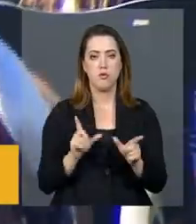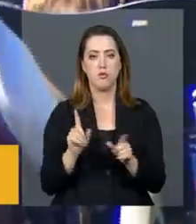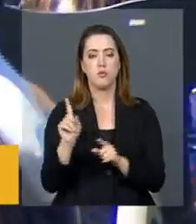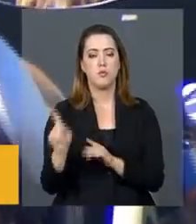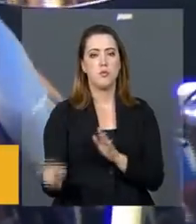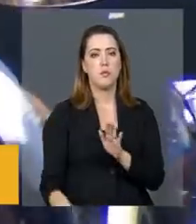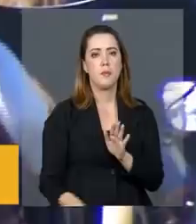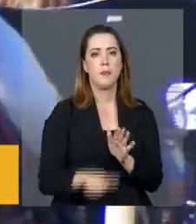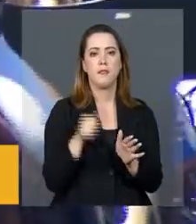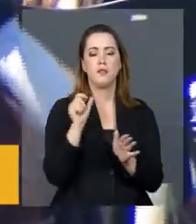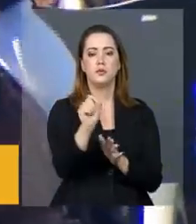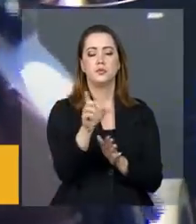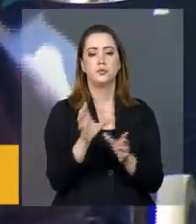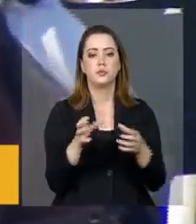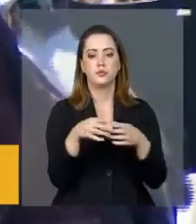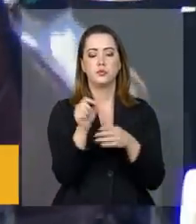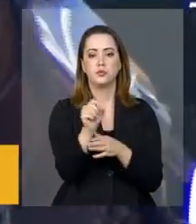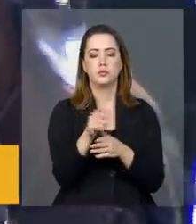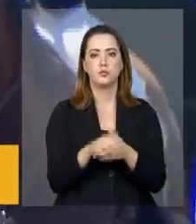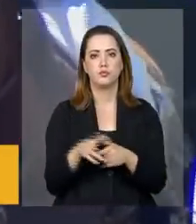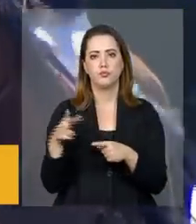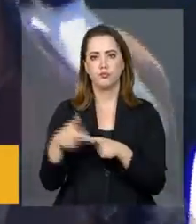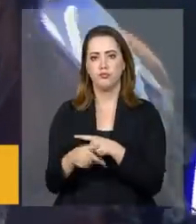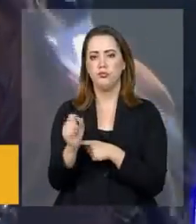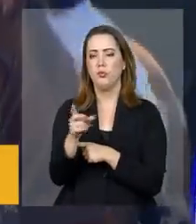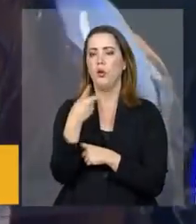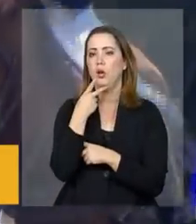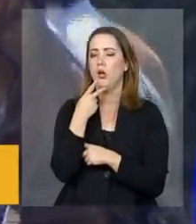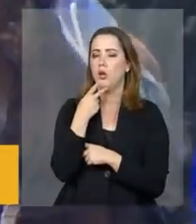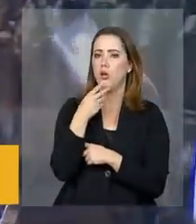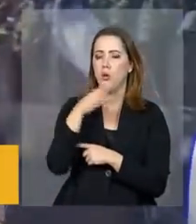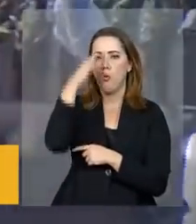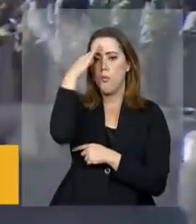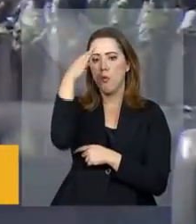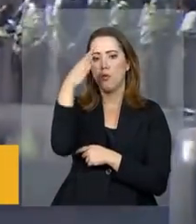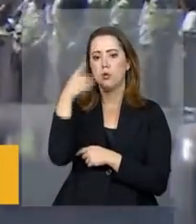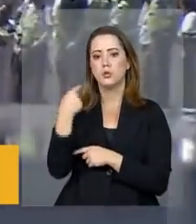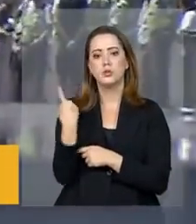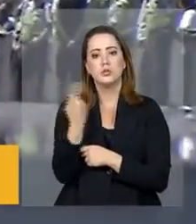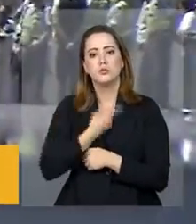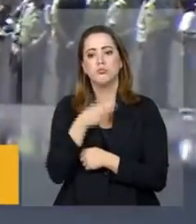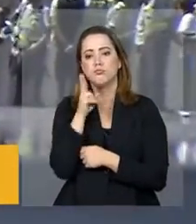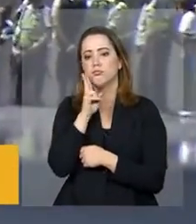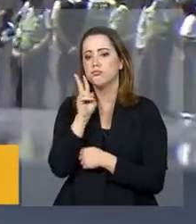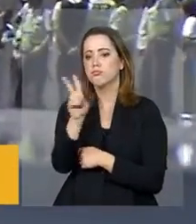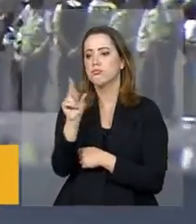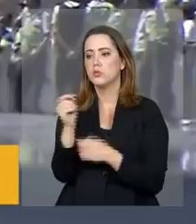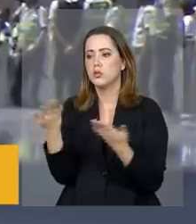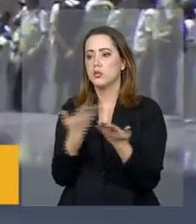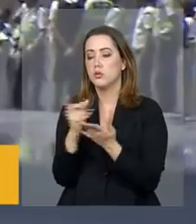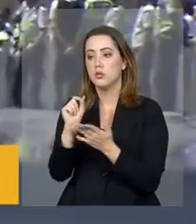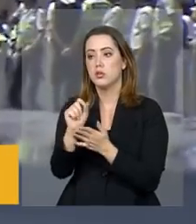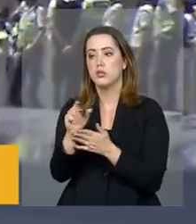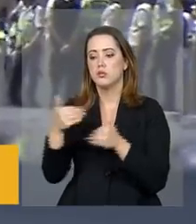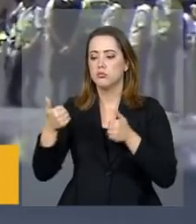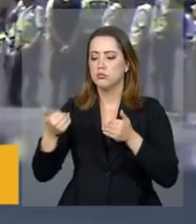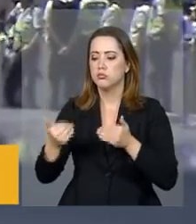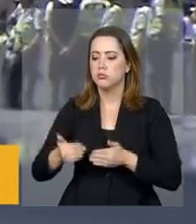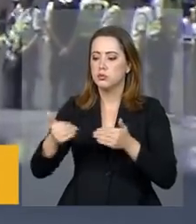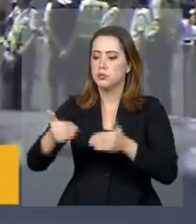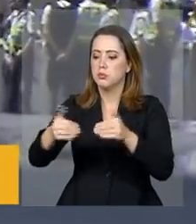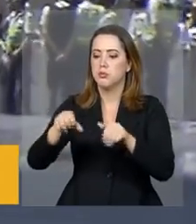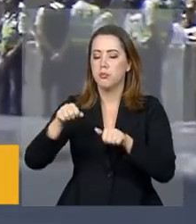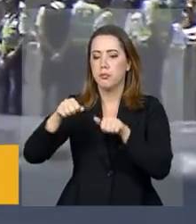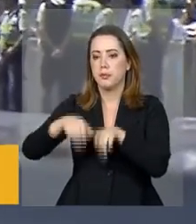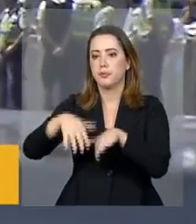fundador do Corpo Coronel, de Artilharia da Corte. Coronel, nós estamos vendo aí, então, um desfile característico, tem um nome também característico, Caena. Por que esse nome?